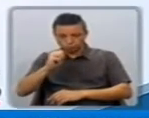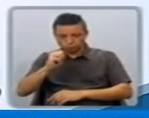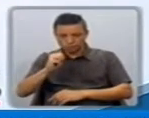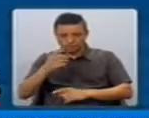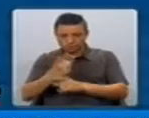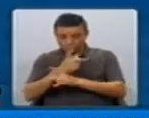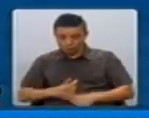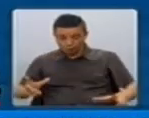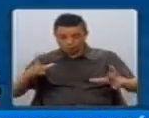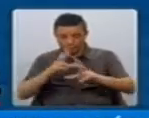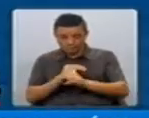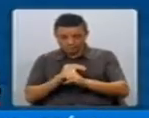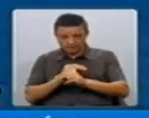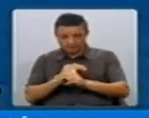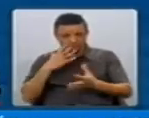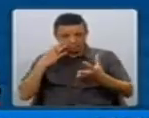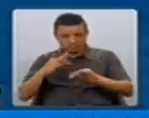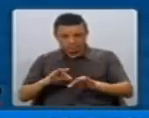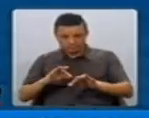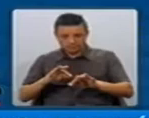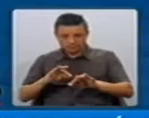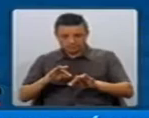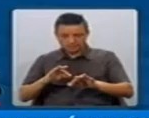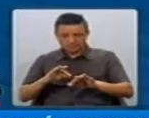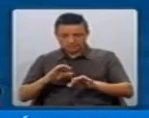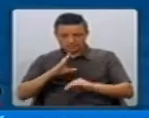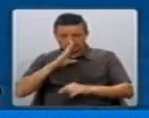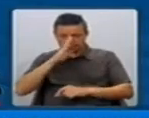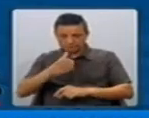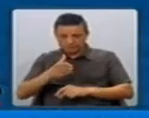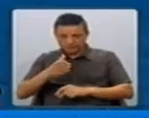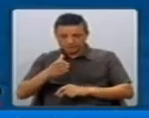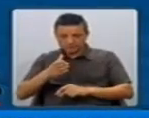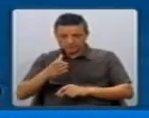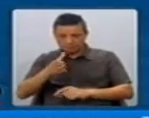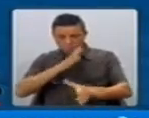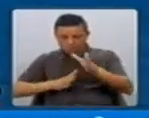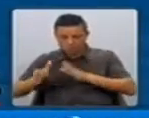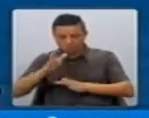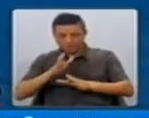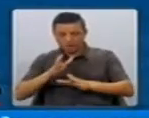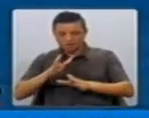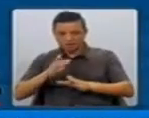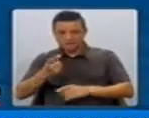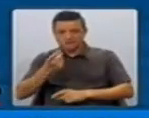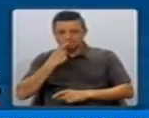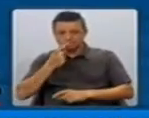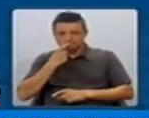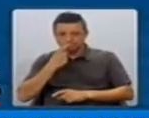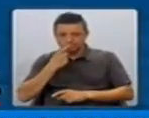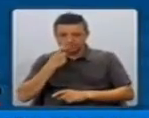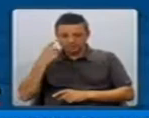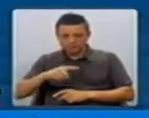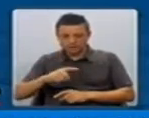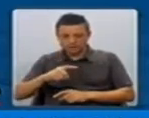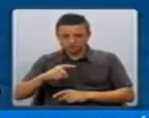moda. Estão na moda por uma razão muito simples. Os meteoritos são uma espécie de uma cápsula no tempo que nos contam, e cada uma destas rostas dos meteoritos tem